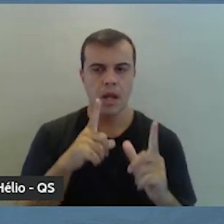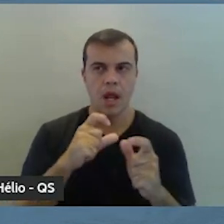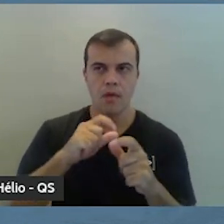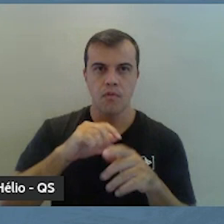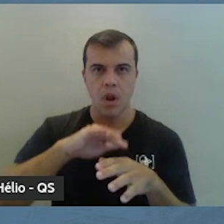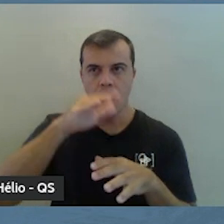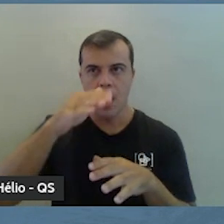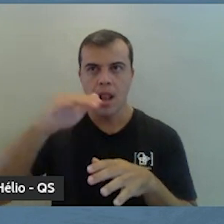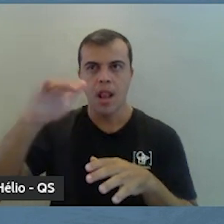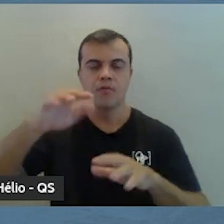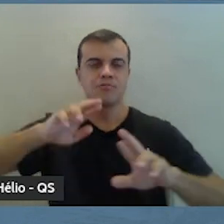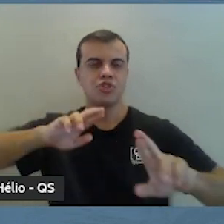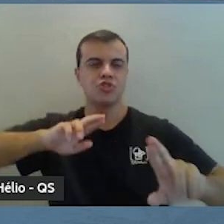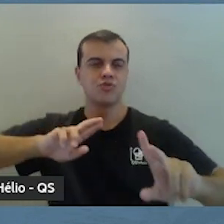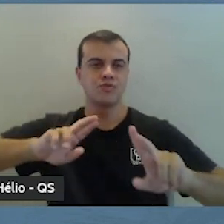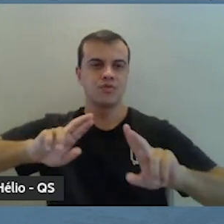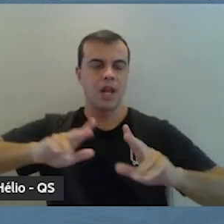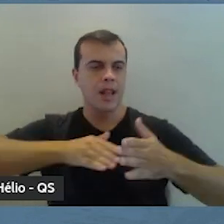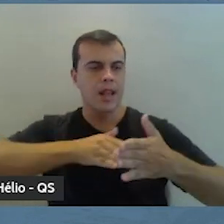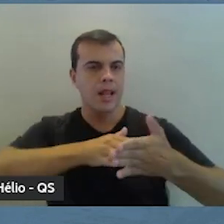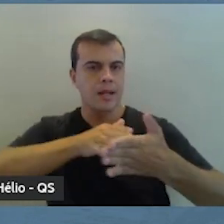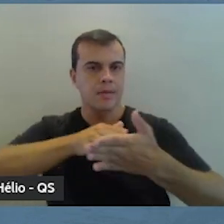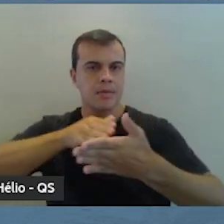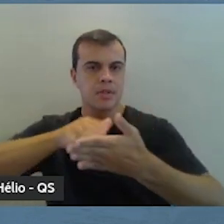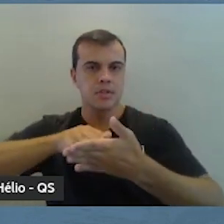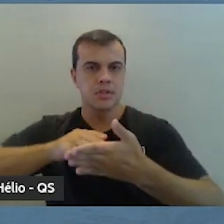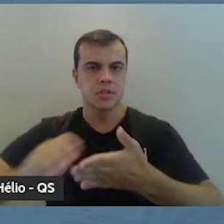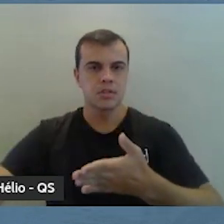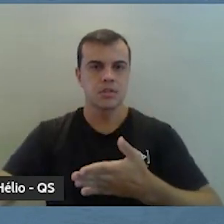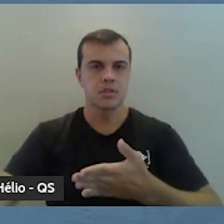seja, esses limites, eles começam a ser